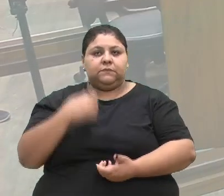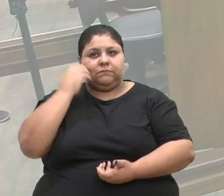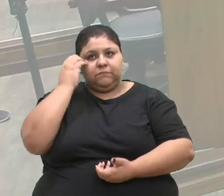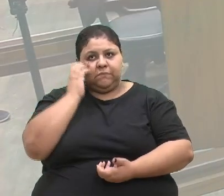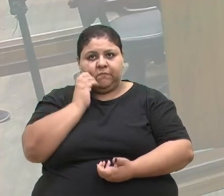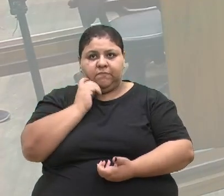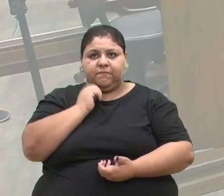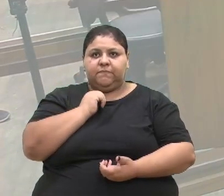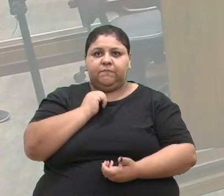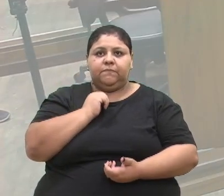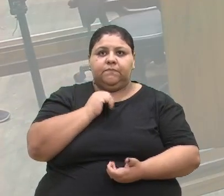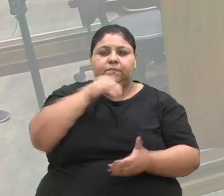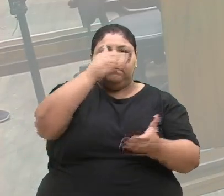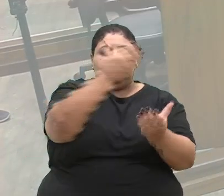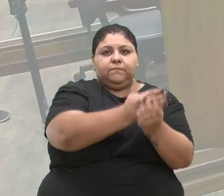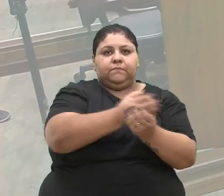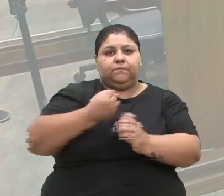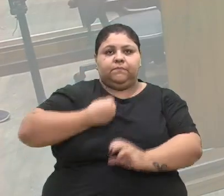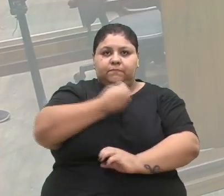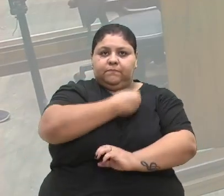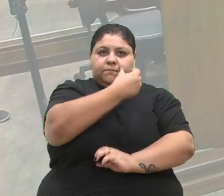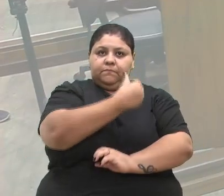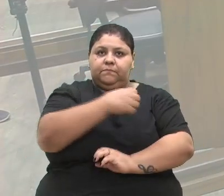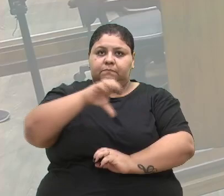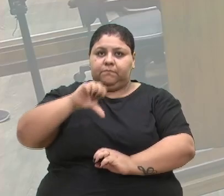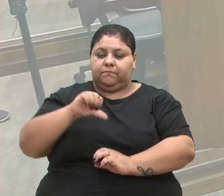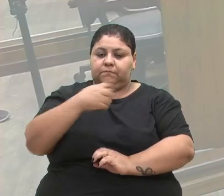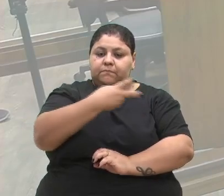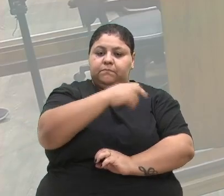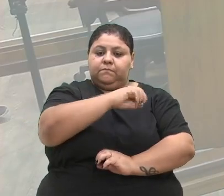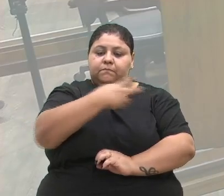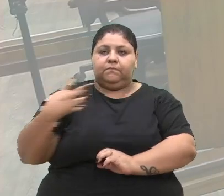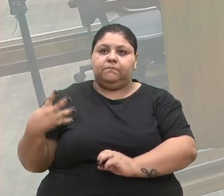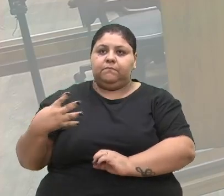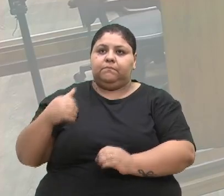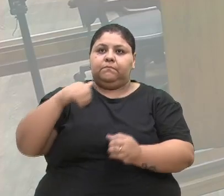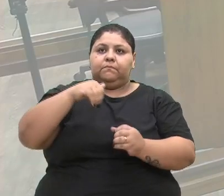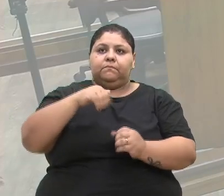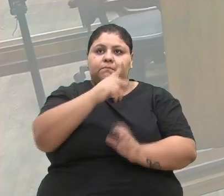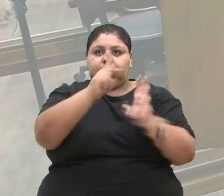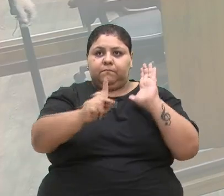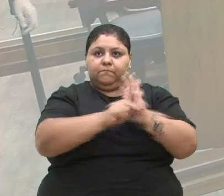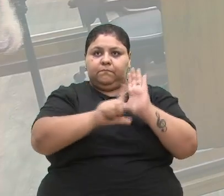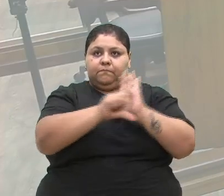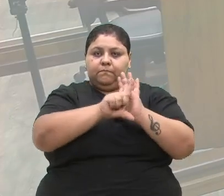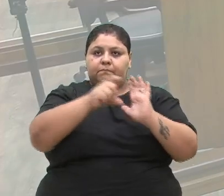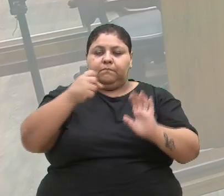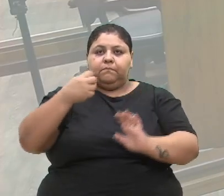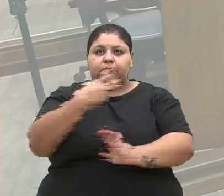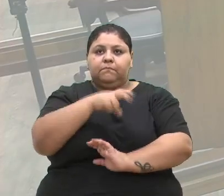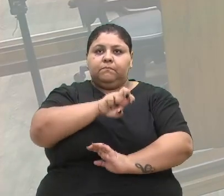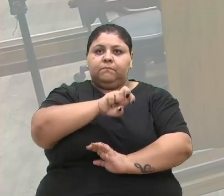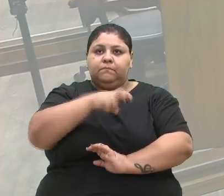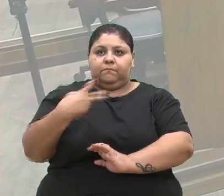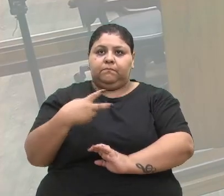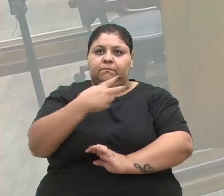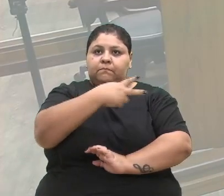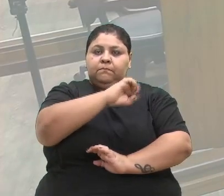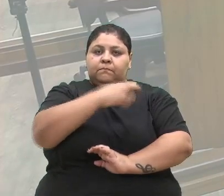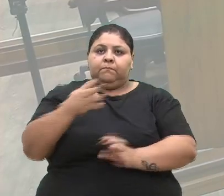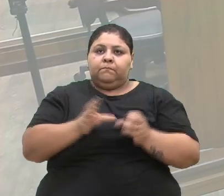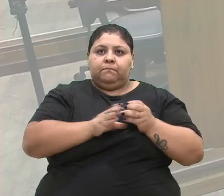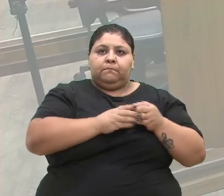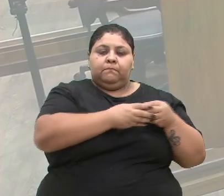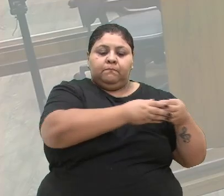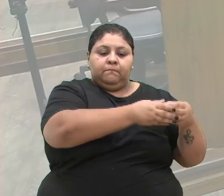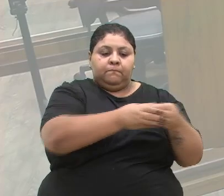Referente ao processo nº 69-2024, projeto de lei nº 52-2024, Comissão de